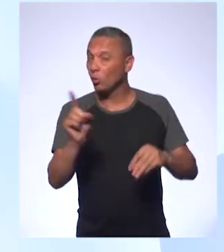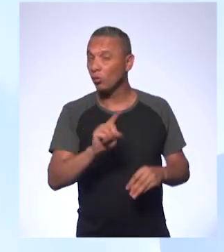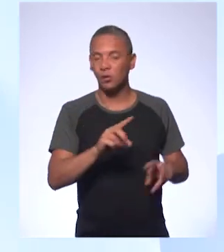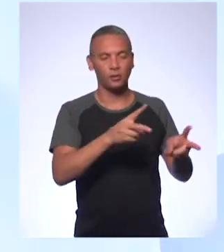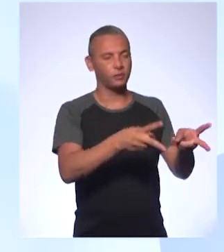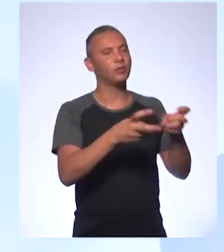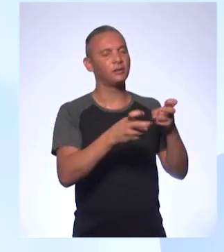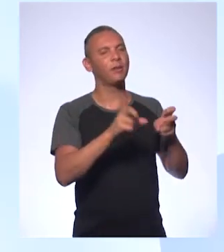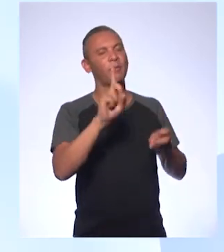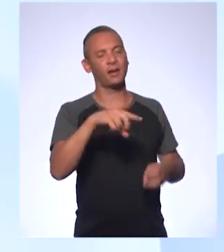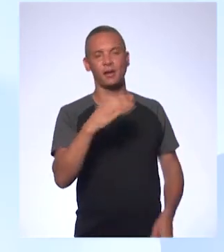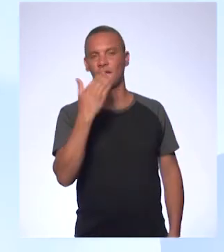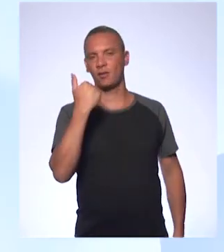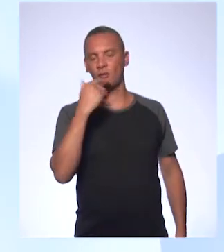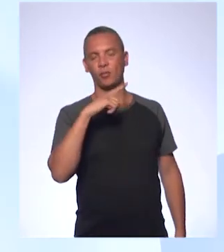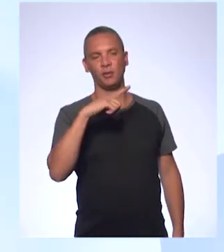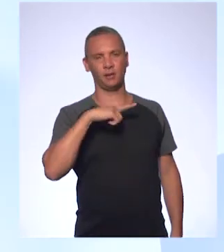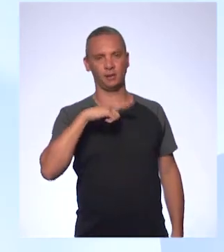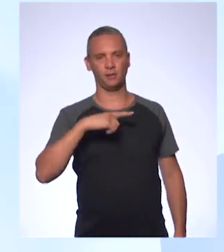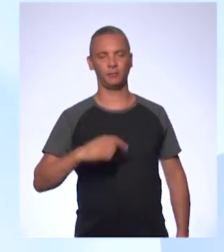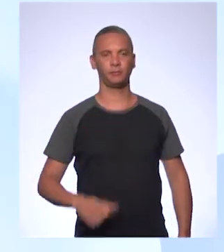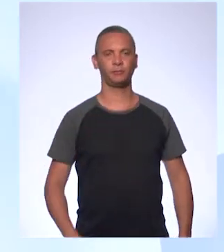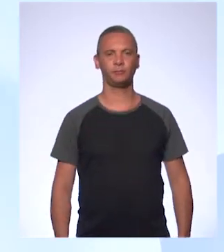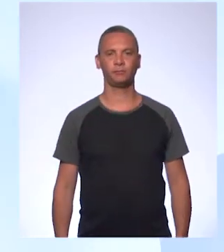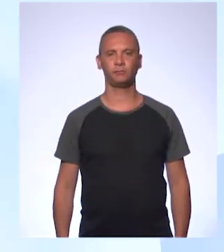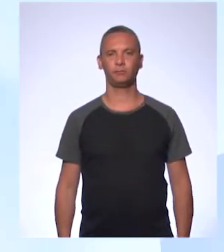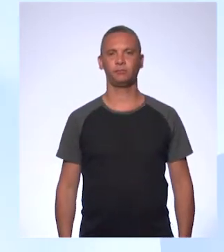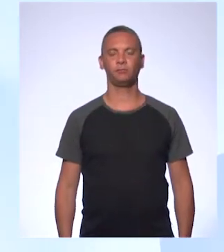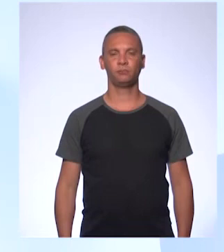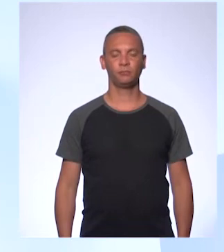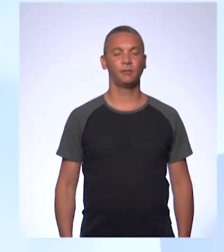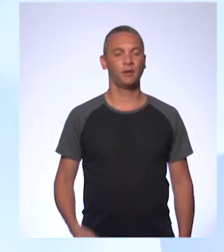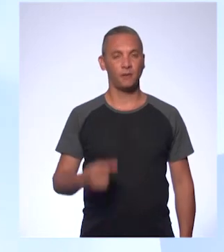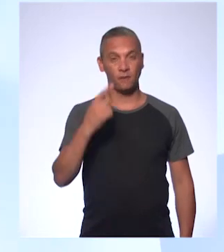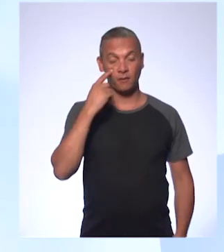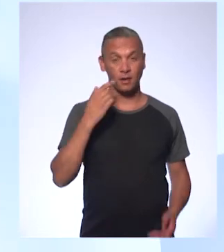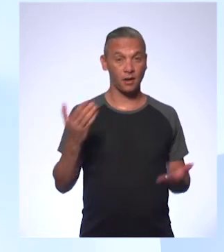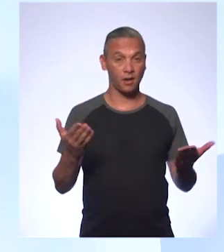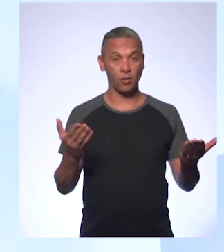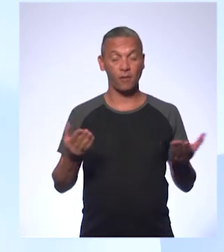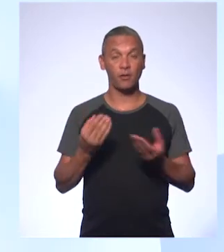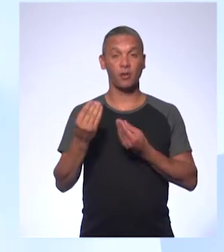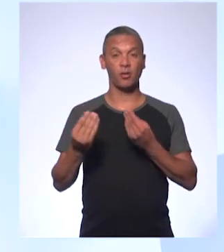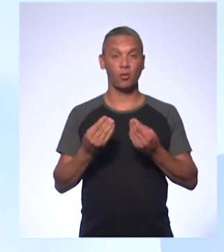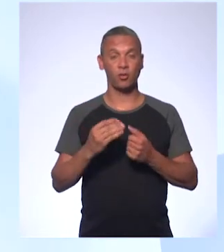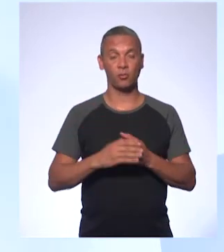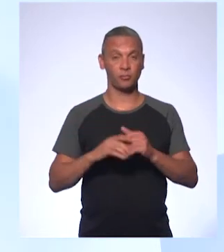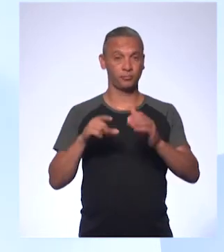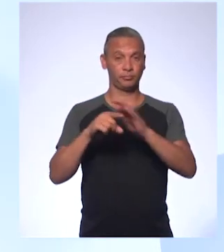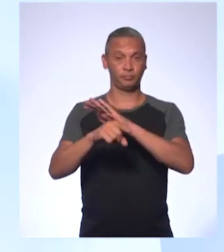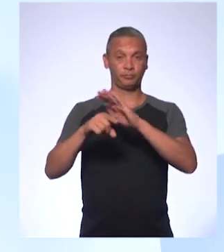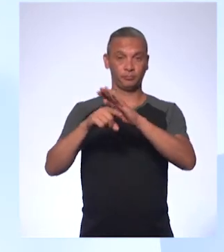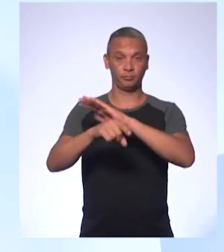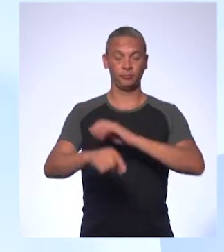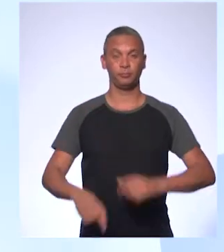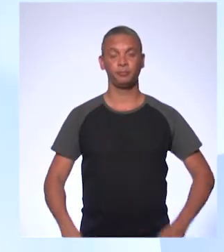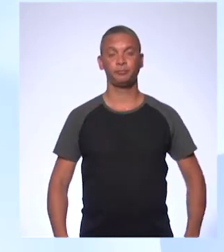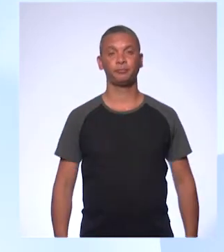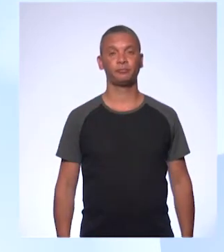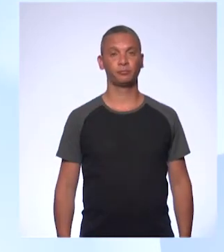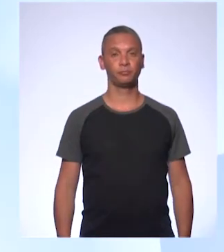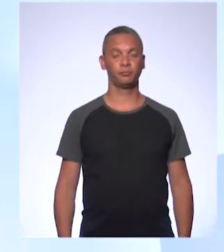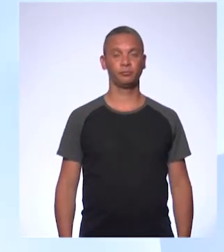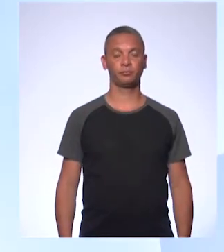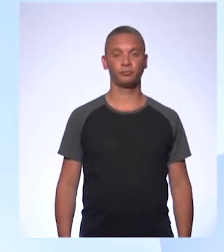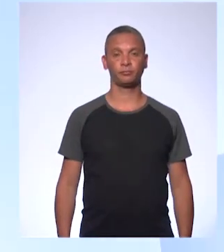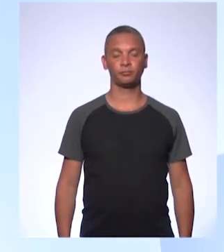palavras, todas as frases, todo o texto, né? A gente vai ver agora as perguntas, né? Antes de